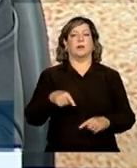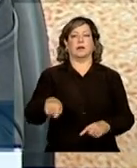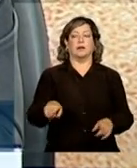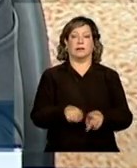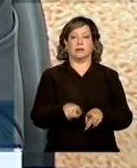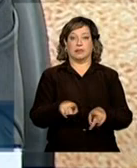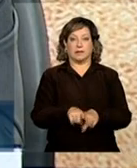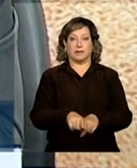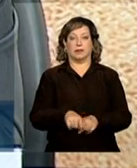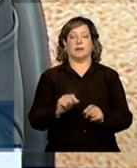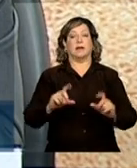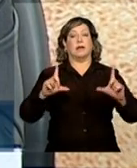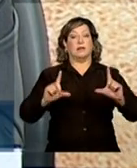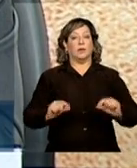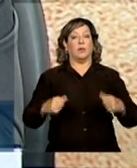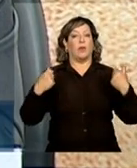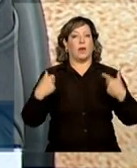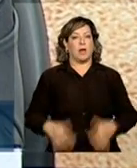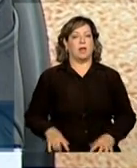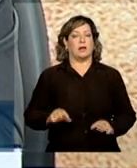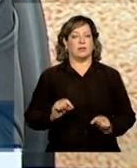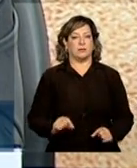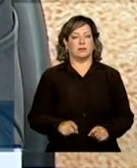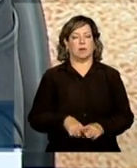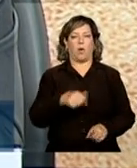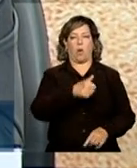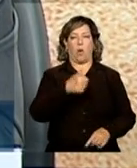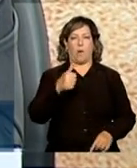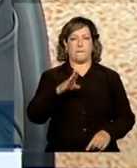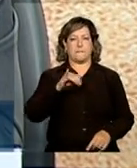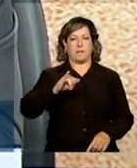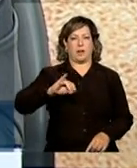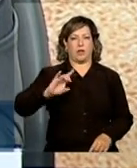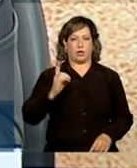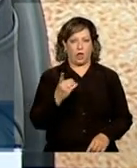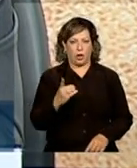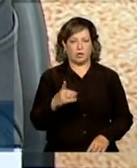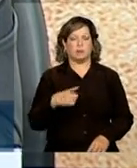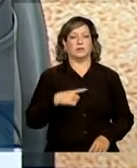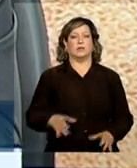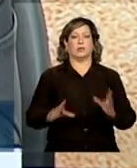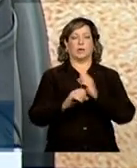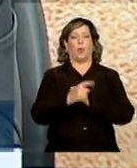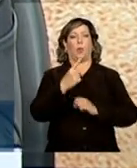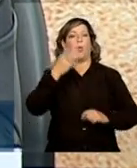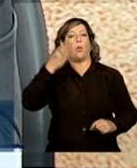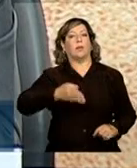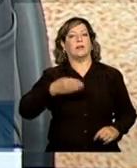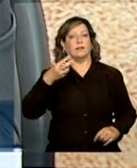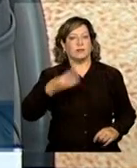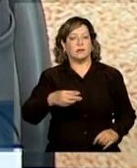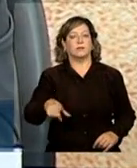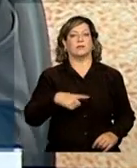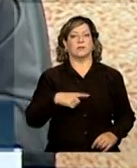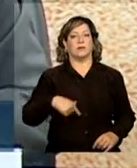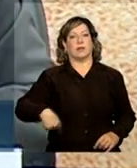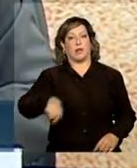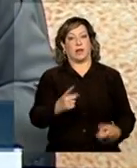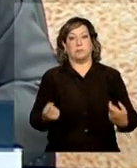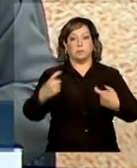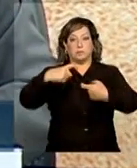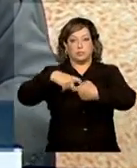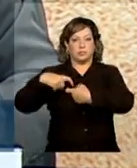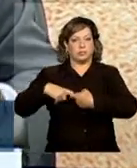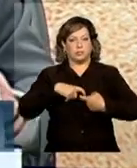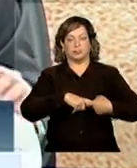comercial que na saúde tá em torno de 11 Bilhões de Dólares em cerca de 1/3 conjunto dessas dessas dessas eh parcerias Então